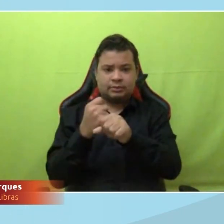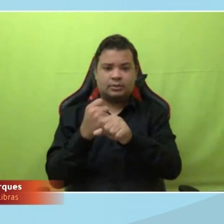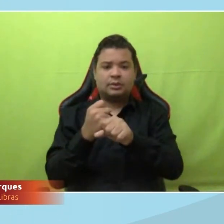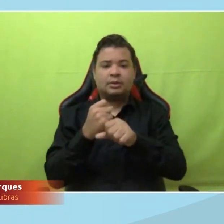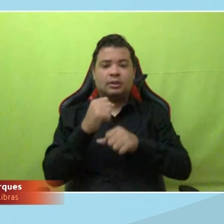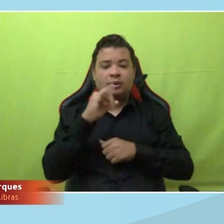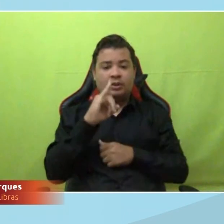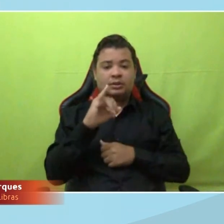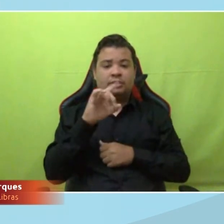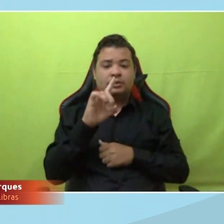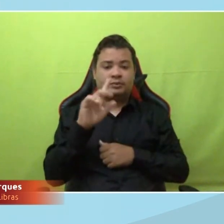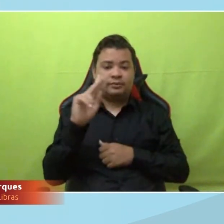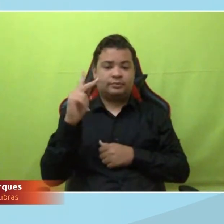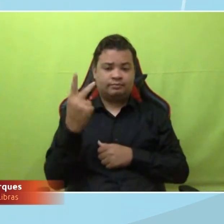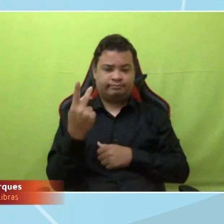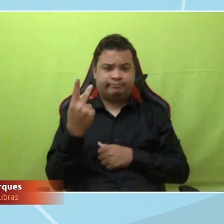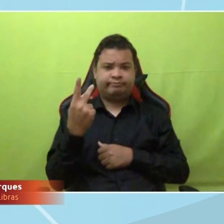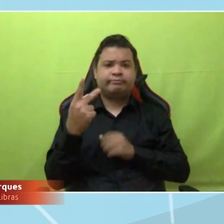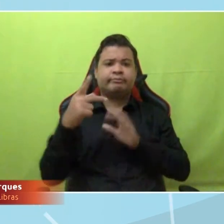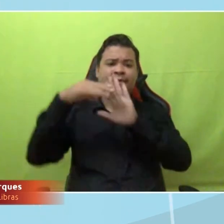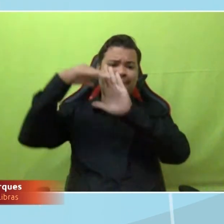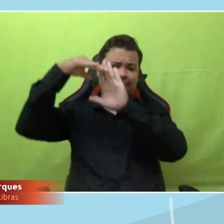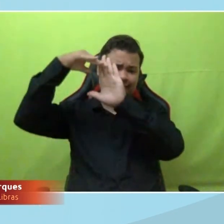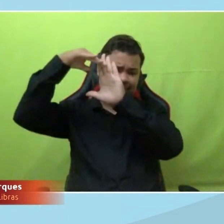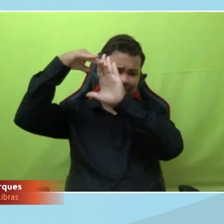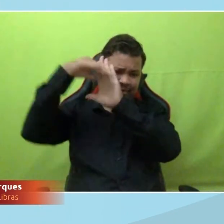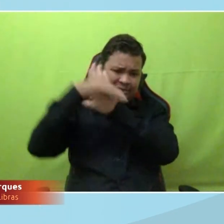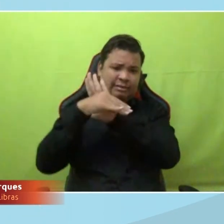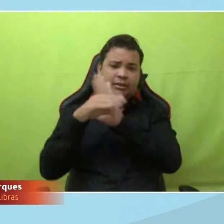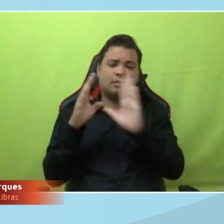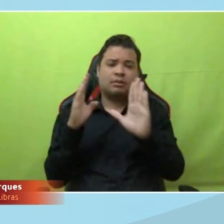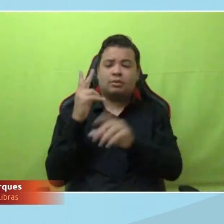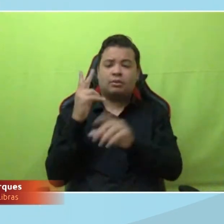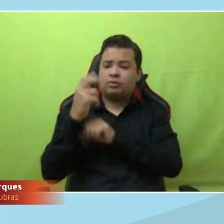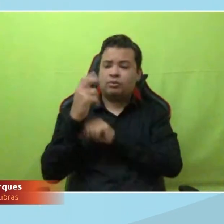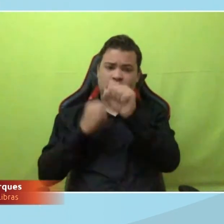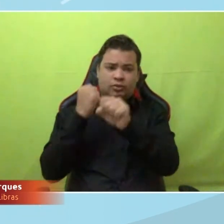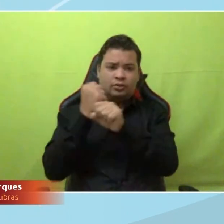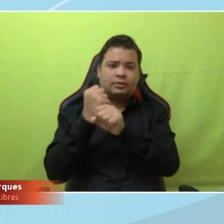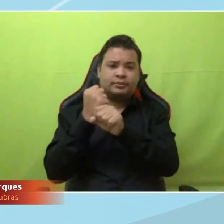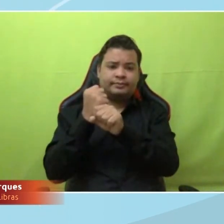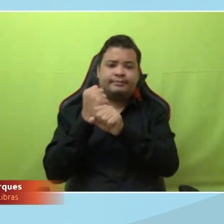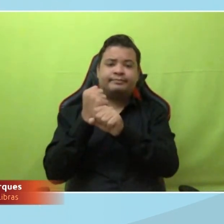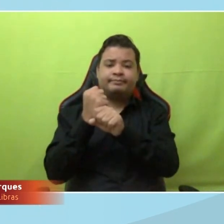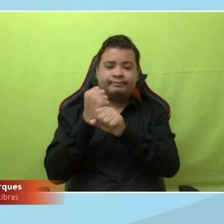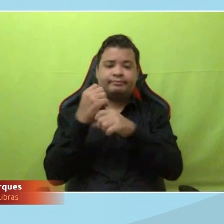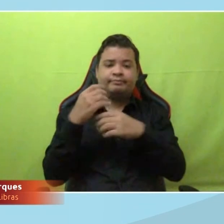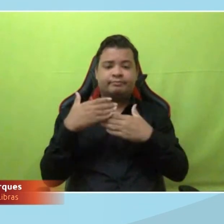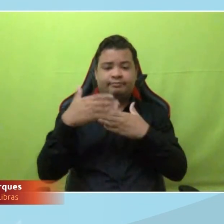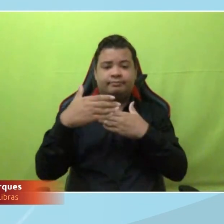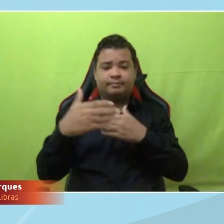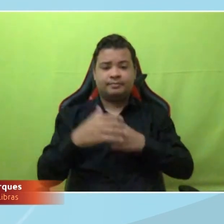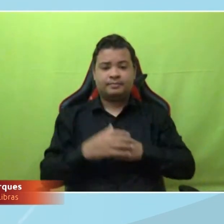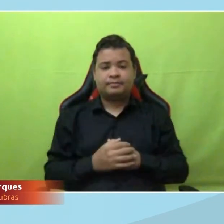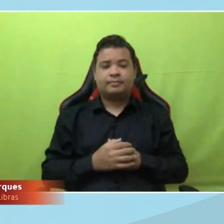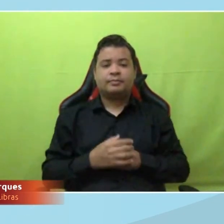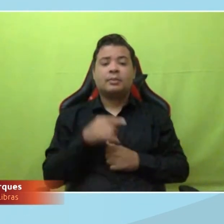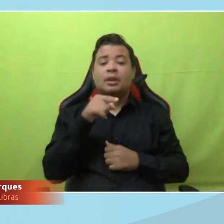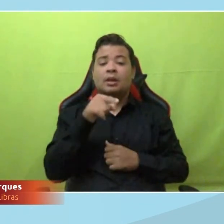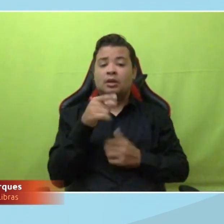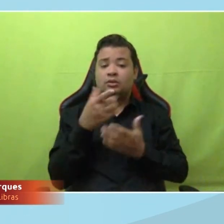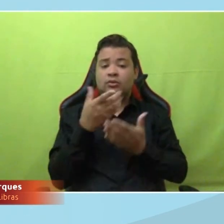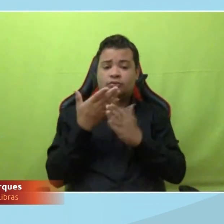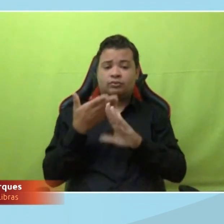caiu globalmente por 2 anos consecutivos. O PNUD, que é esse estudo, detalha que